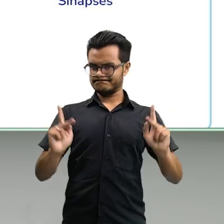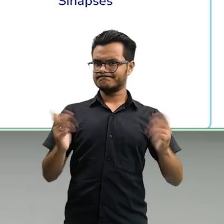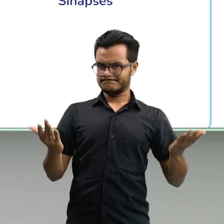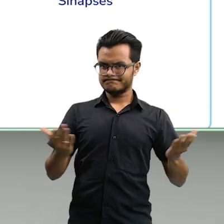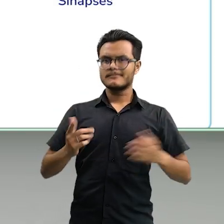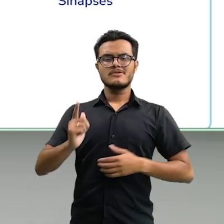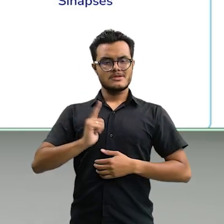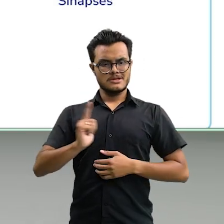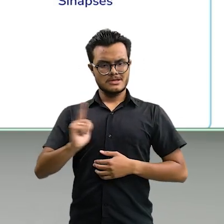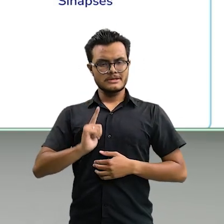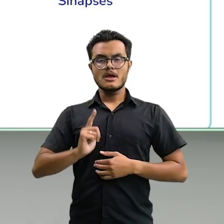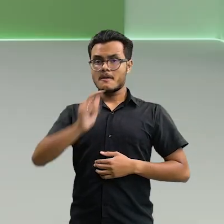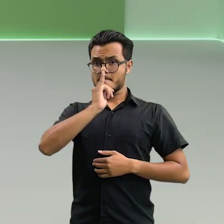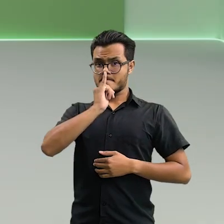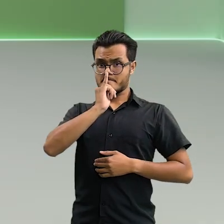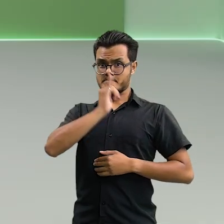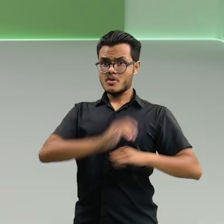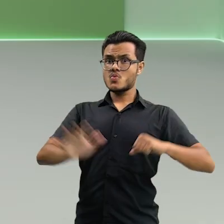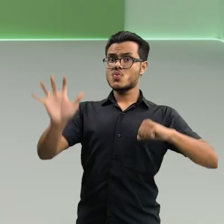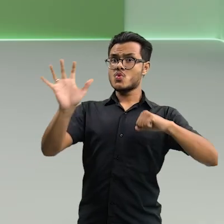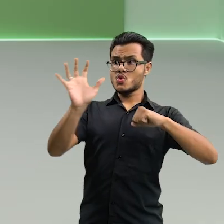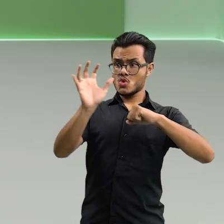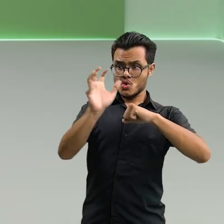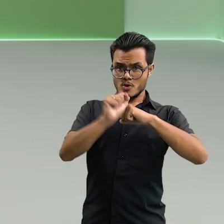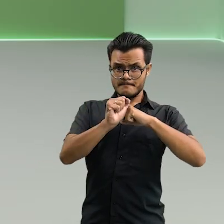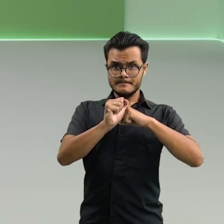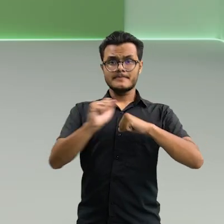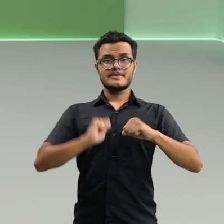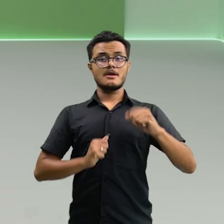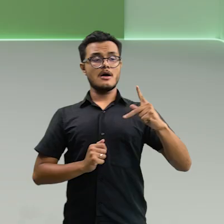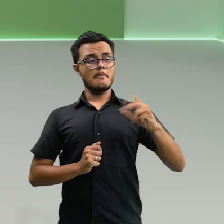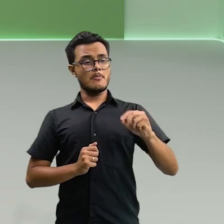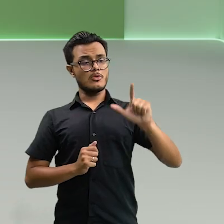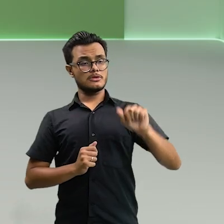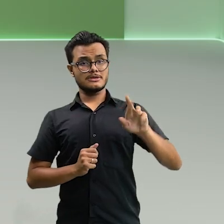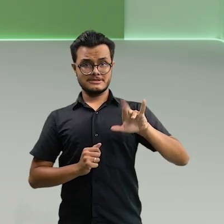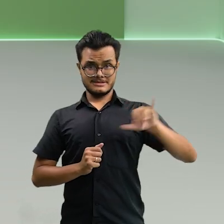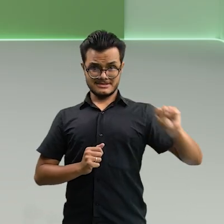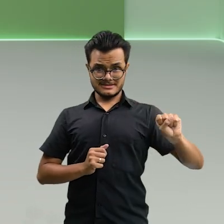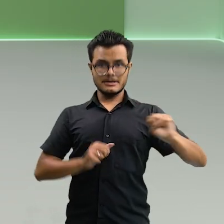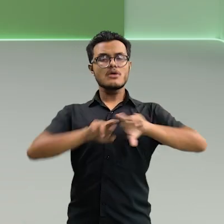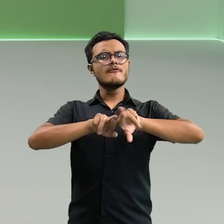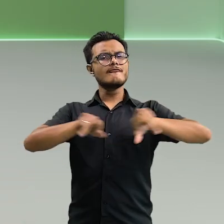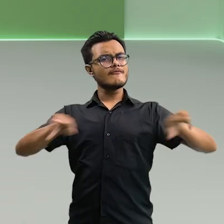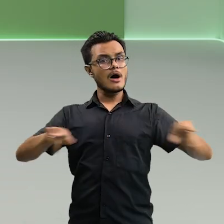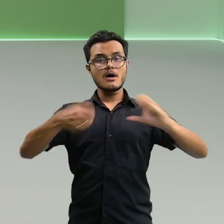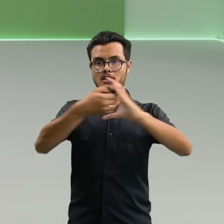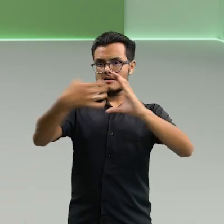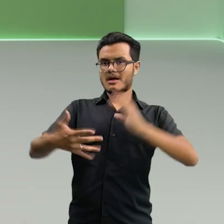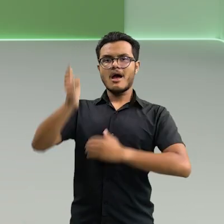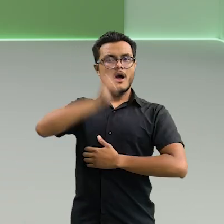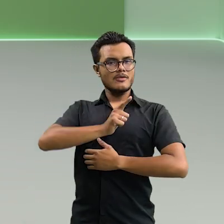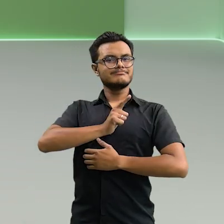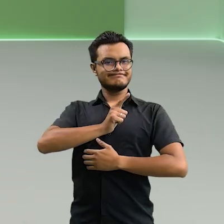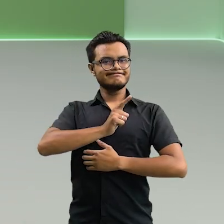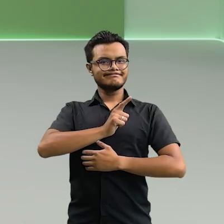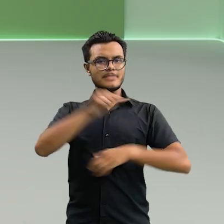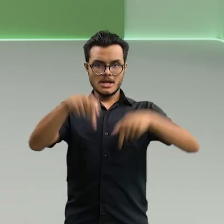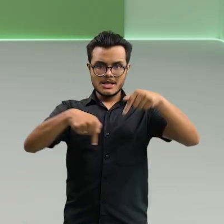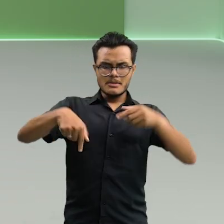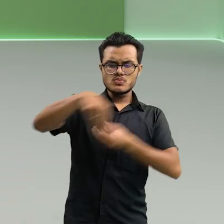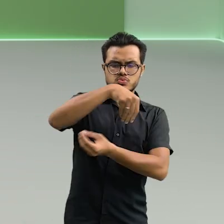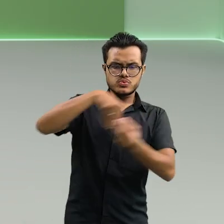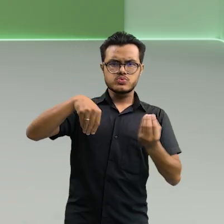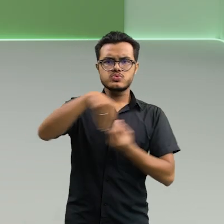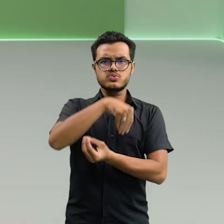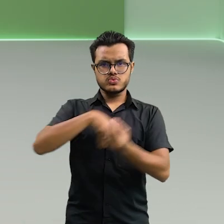nervoso eu tenho a polarização, despolarização e repolarização do neurônio. Nesse processo,